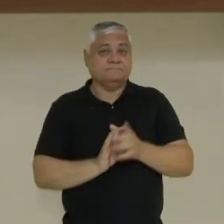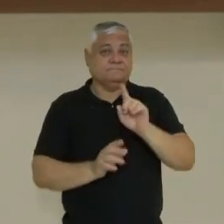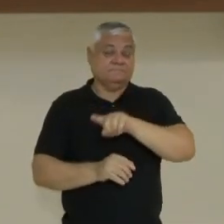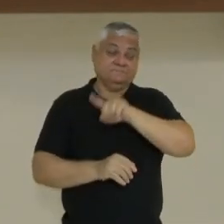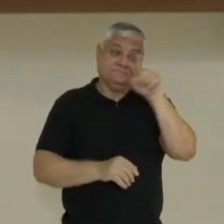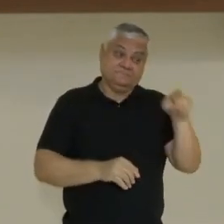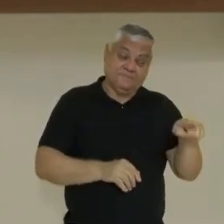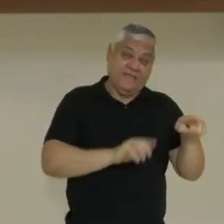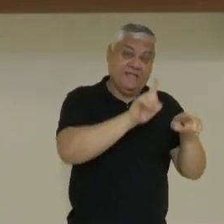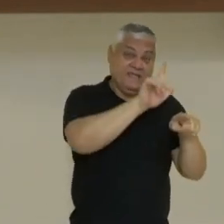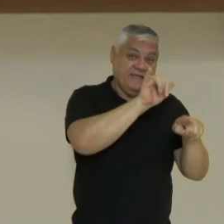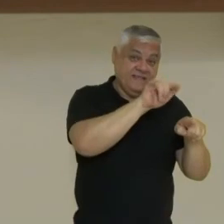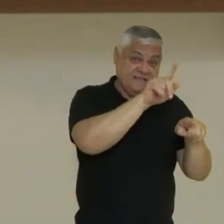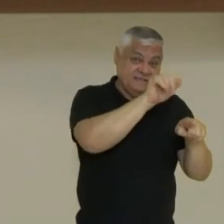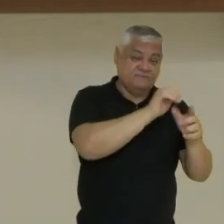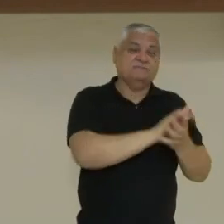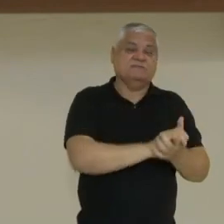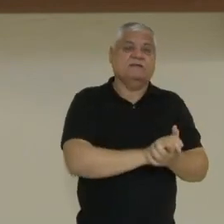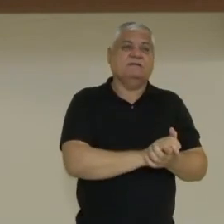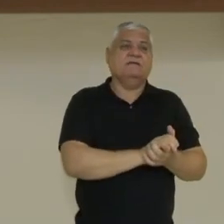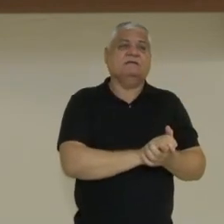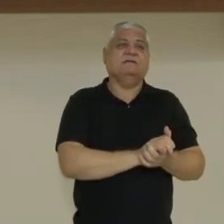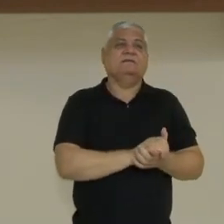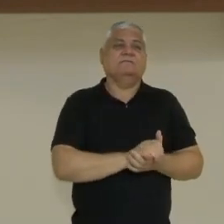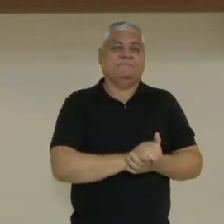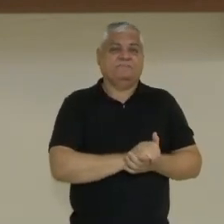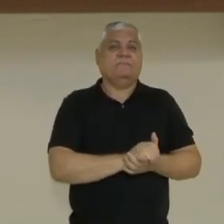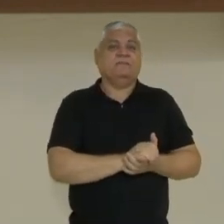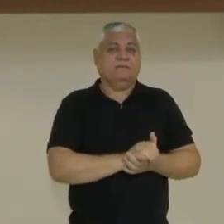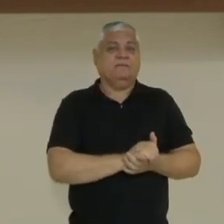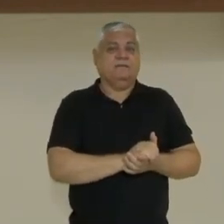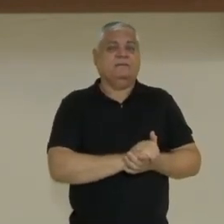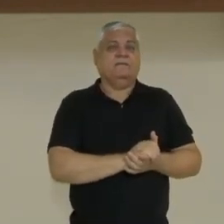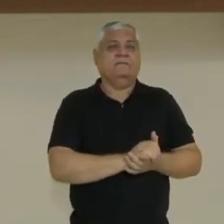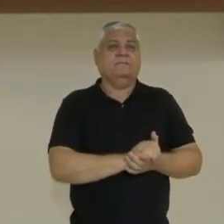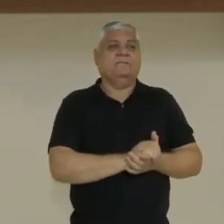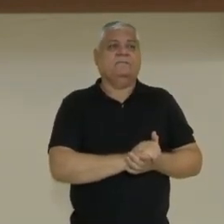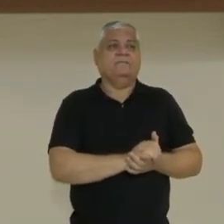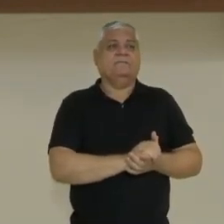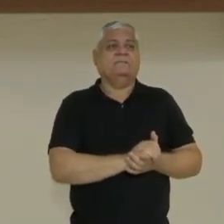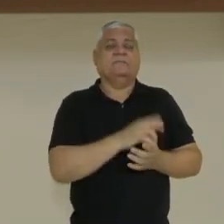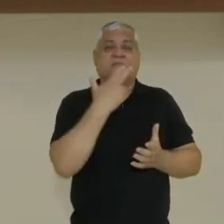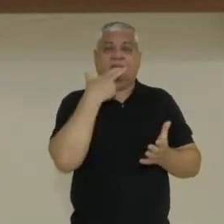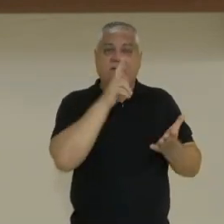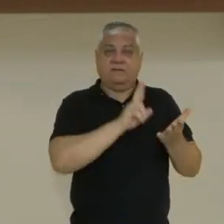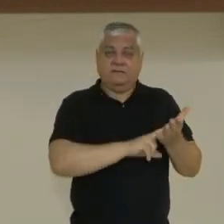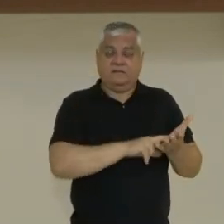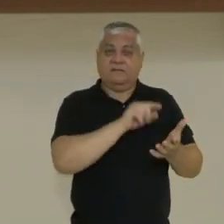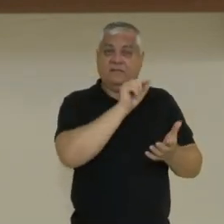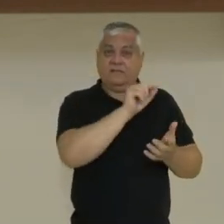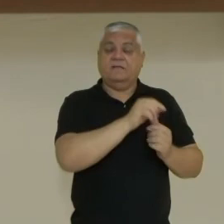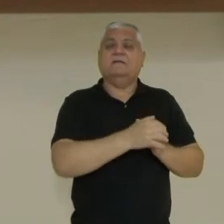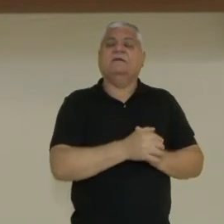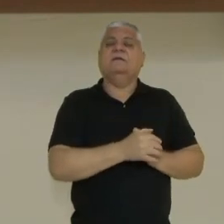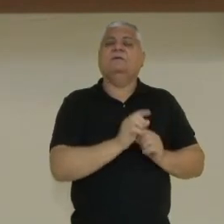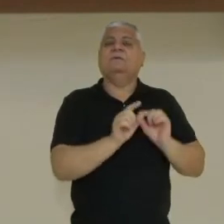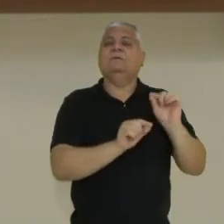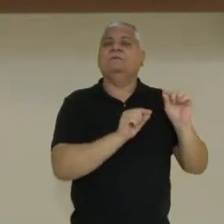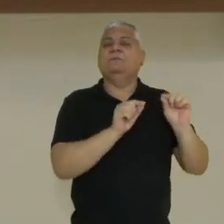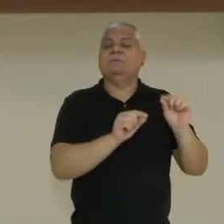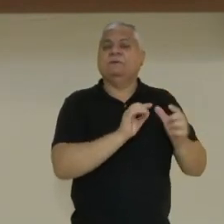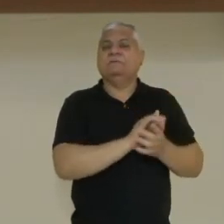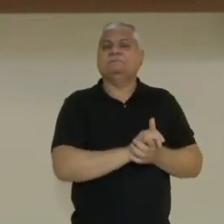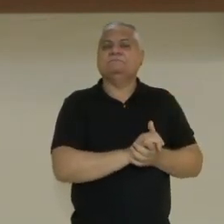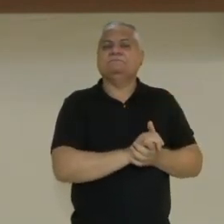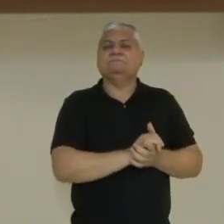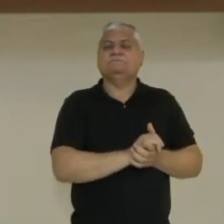carta número 1, vamos assim citá-la, a carta ao Érico Veríssimo,